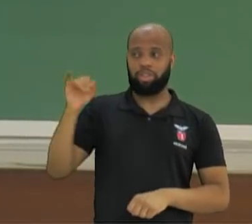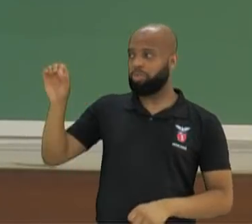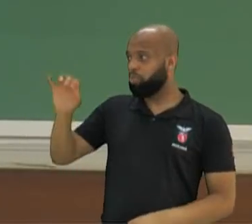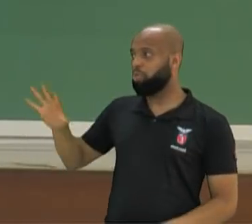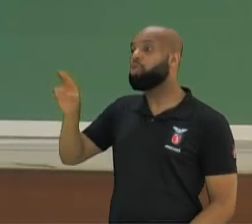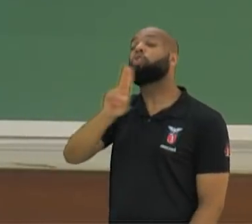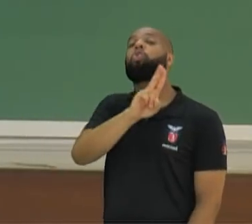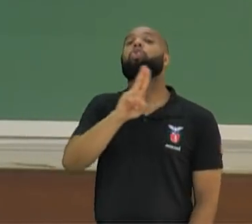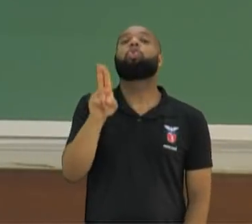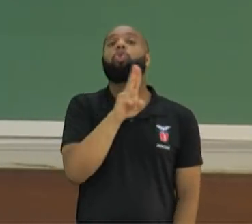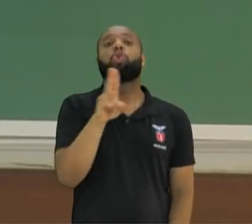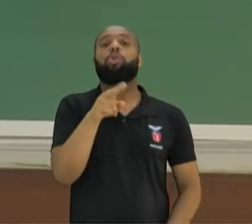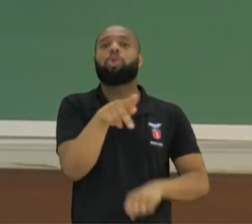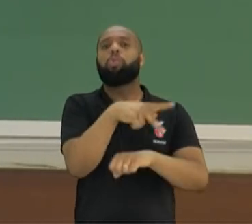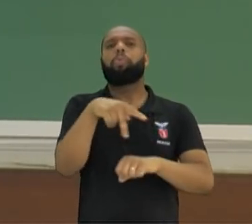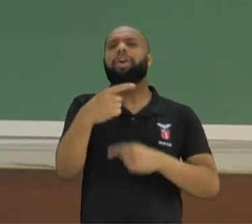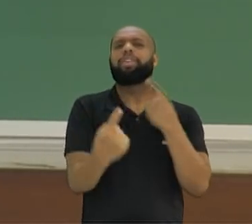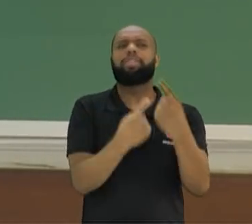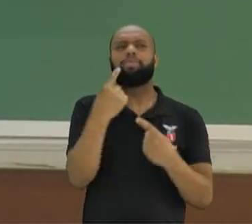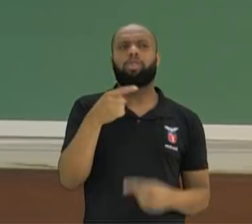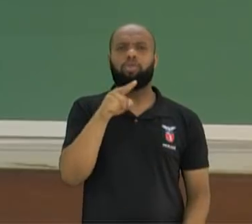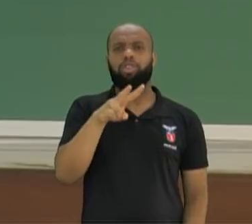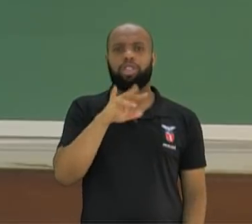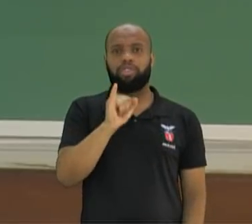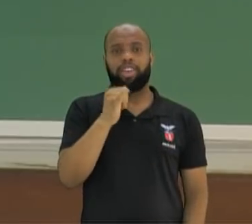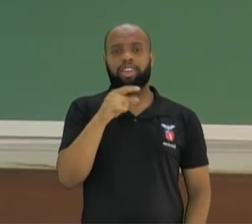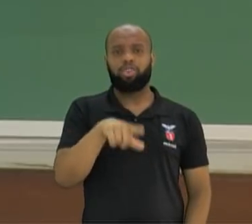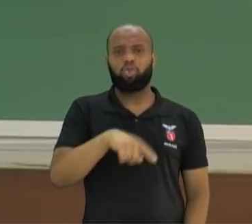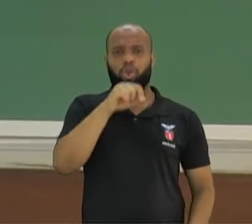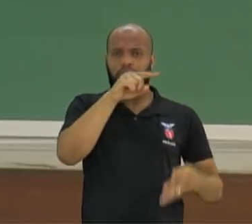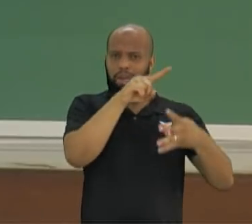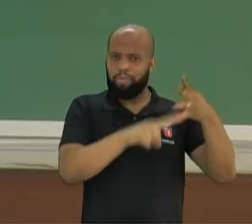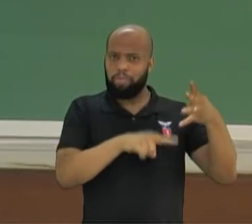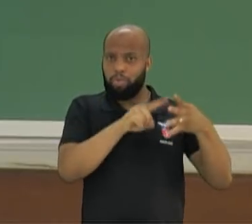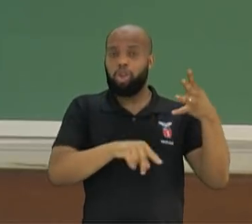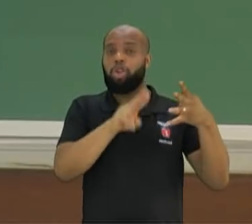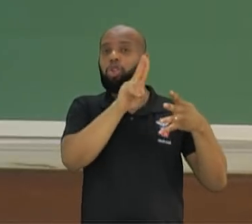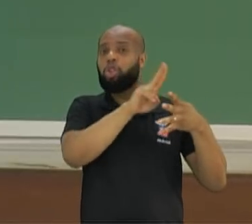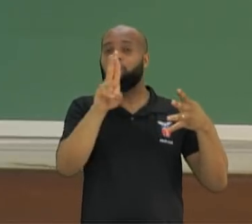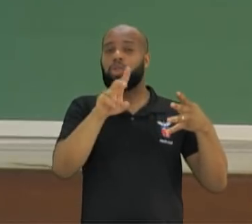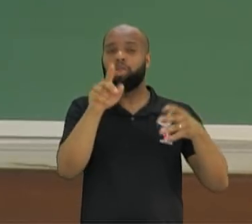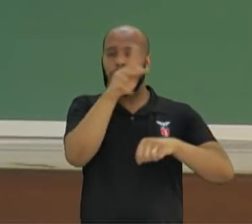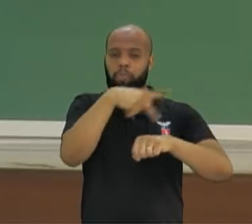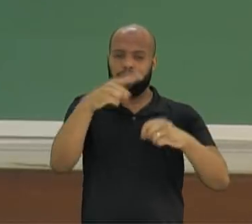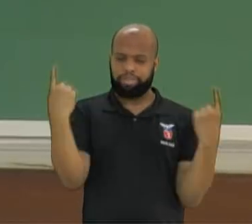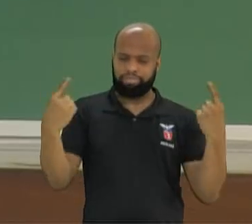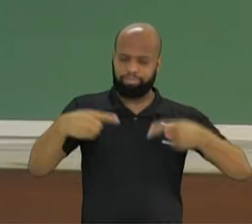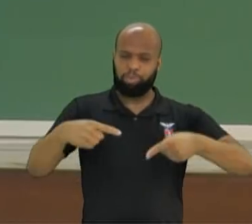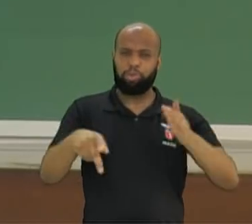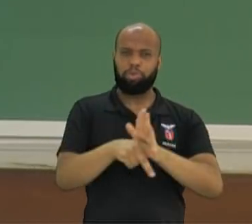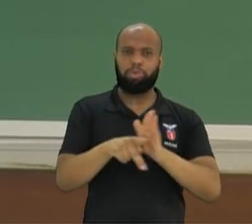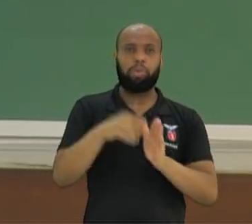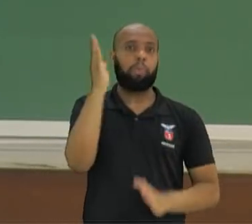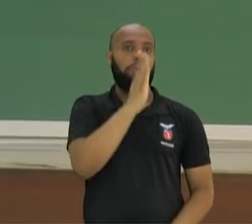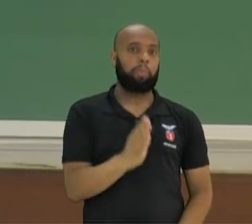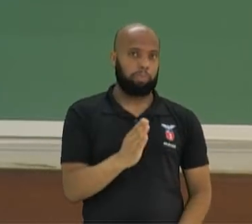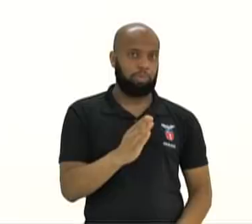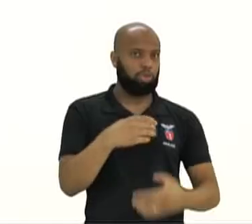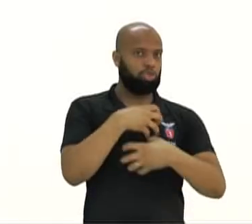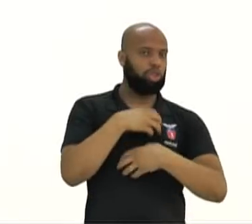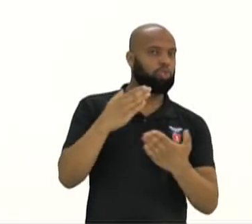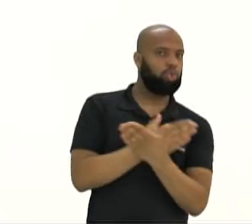esse? Letra A, Nova Zelândia. Letra B, as Ilhas Salomão. Letra C, as Ilhas Fiji. Ou letra